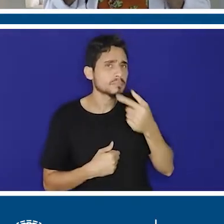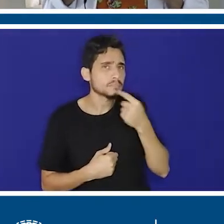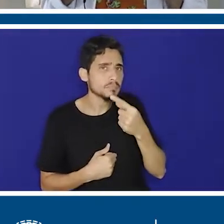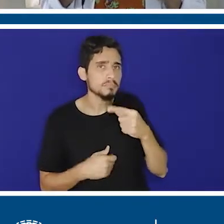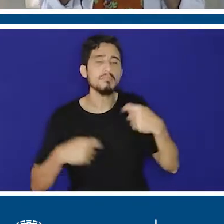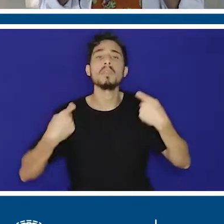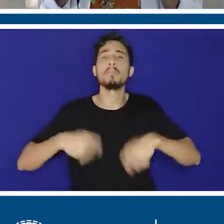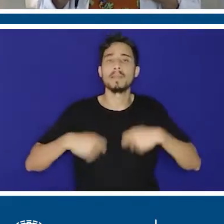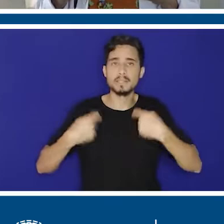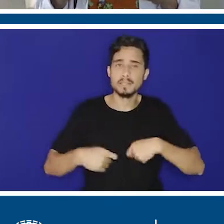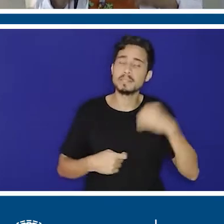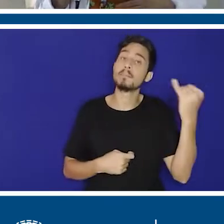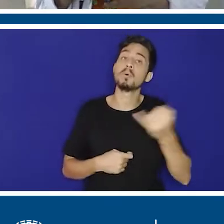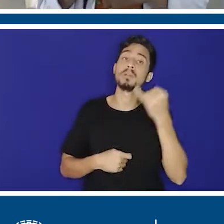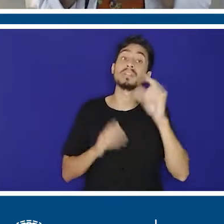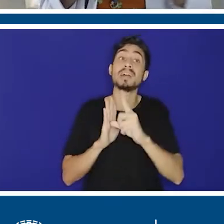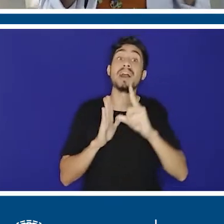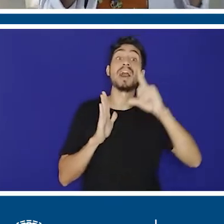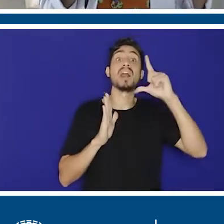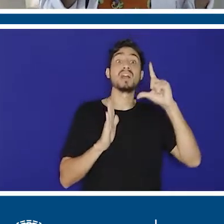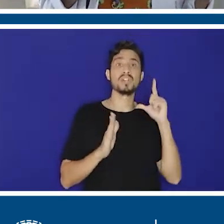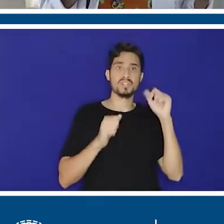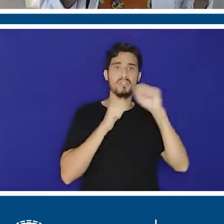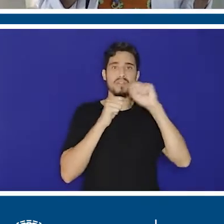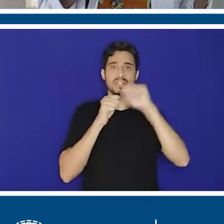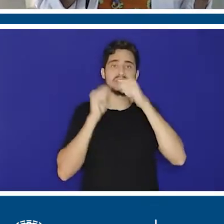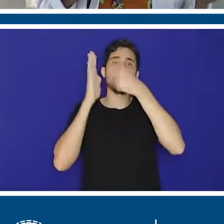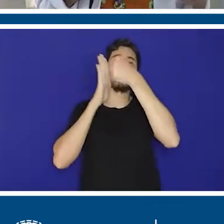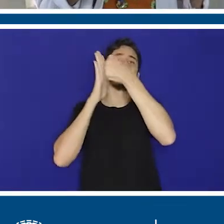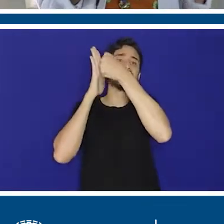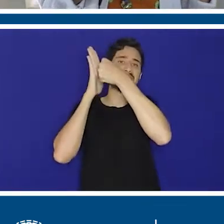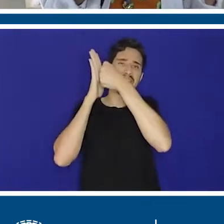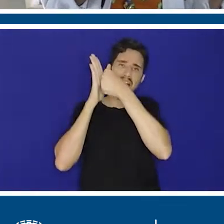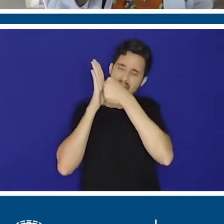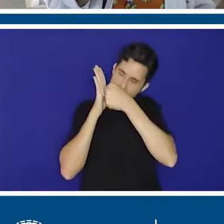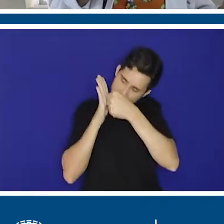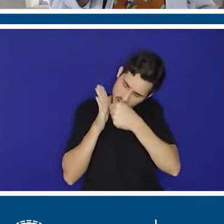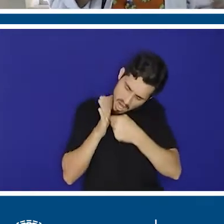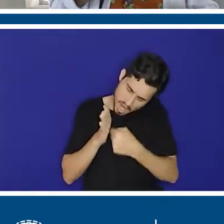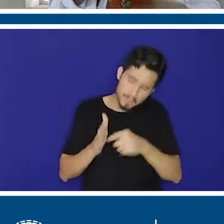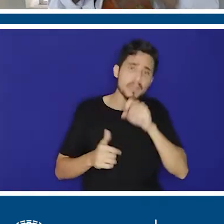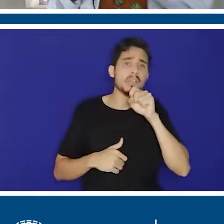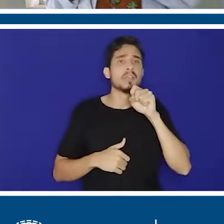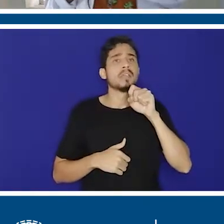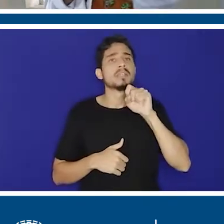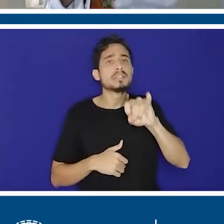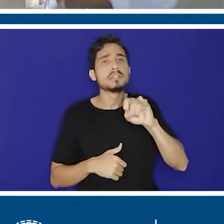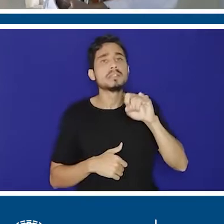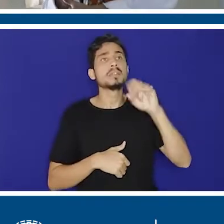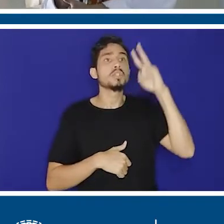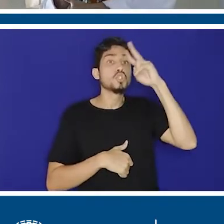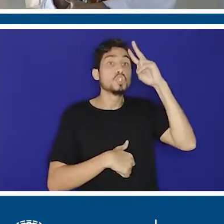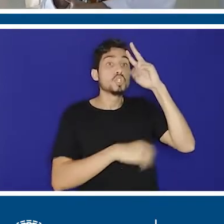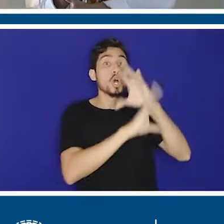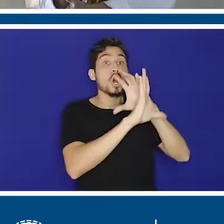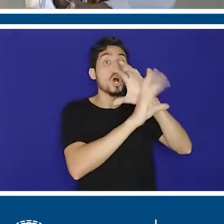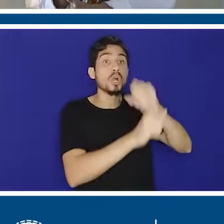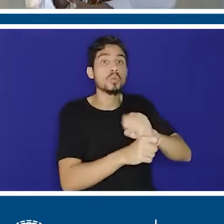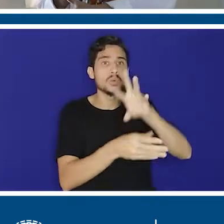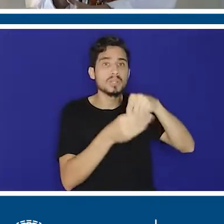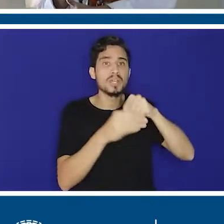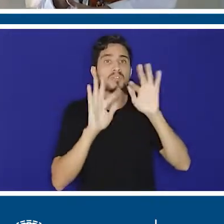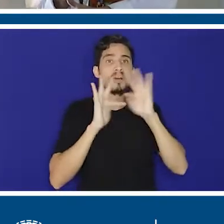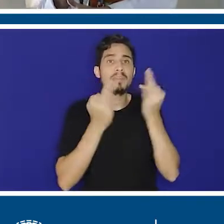fazer um eletroencefalograma, avaliar a história clínica, se tem história de sofrimento fetal, se tem história familiar